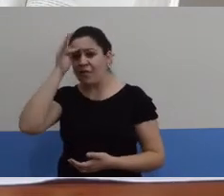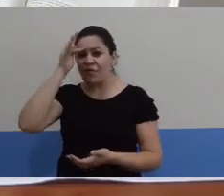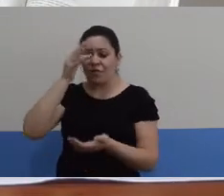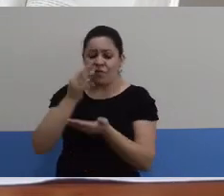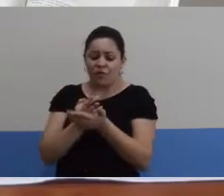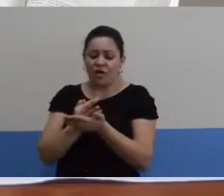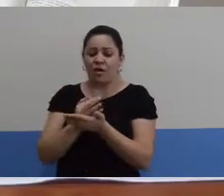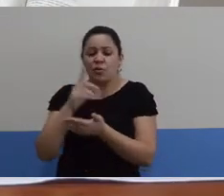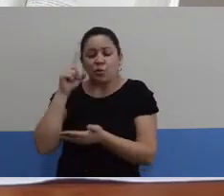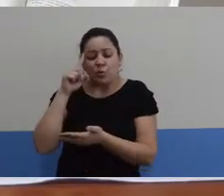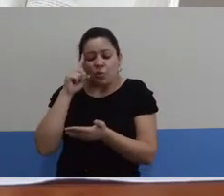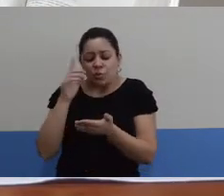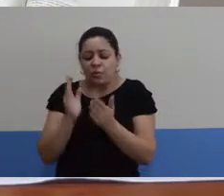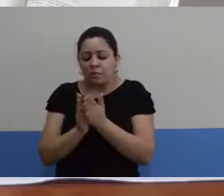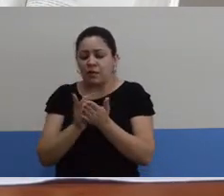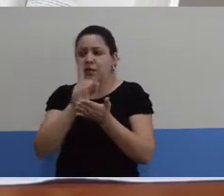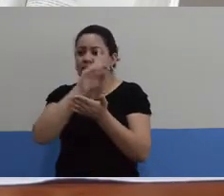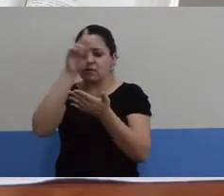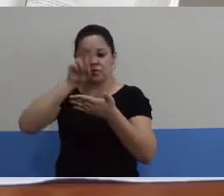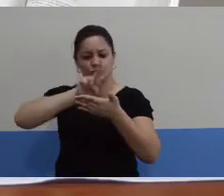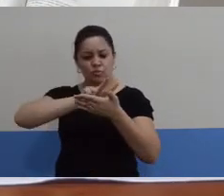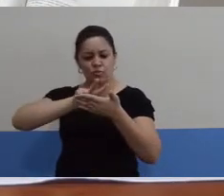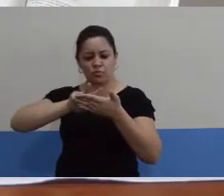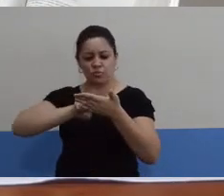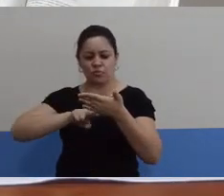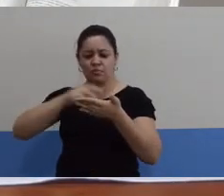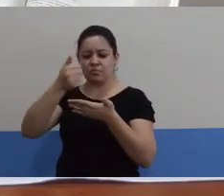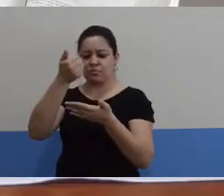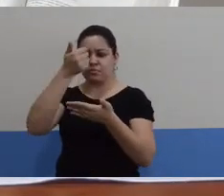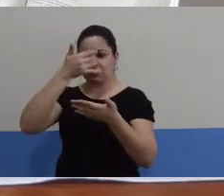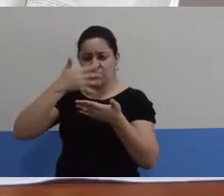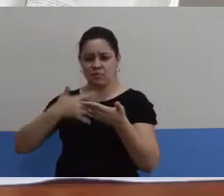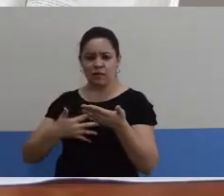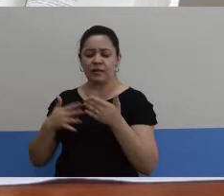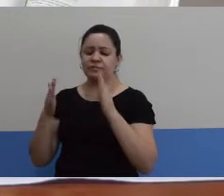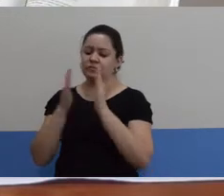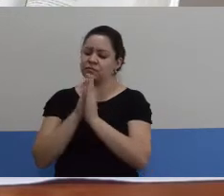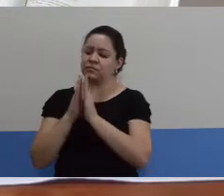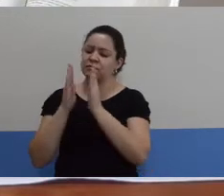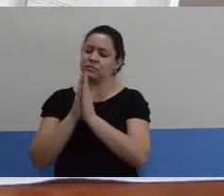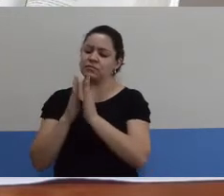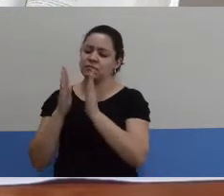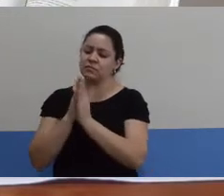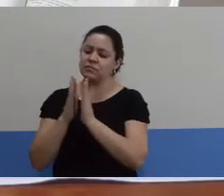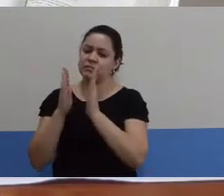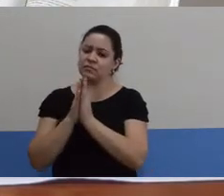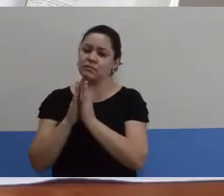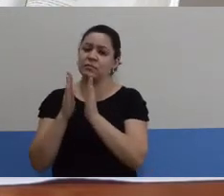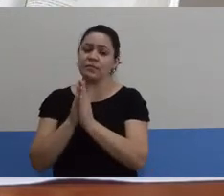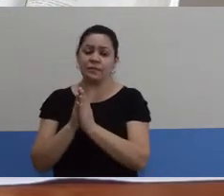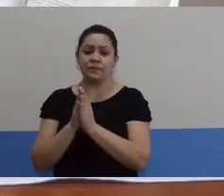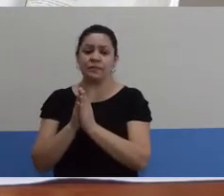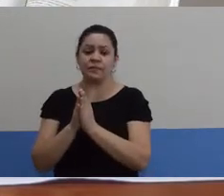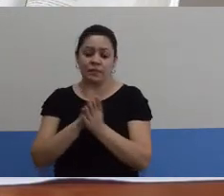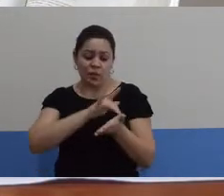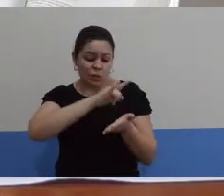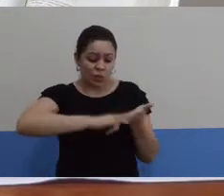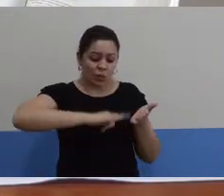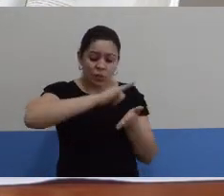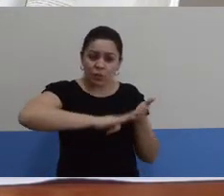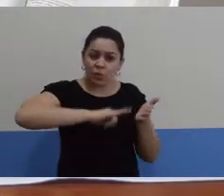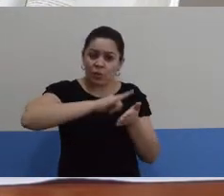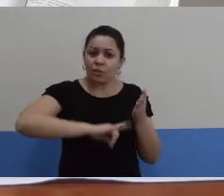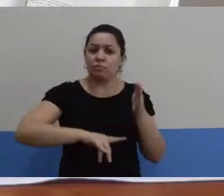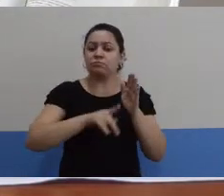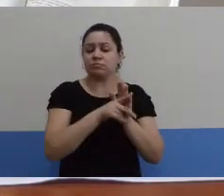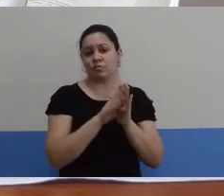para saber o que Deus está falando, rezar a palavra. Nós buscamos ler documentos do magistério,